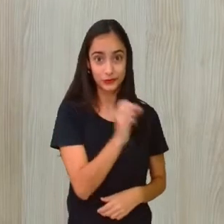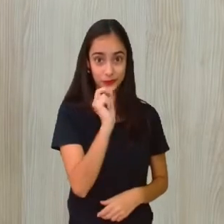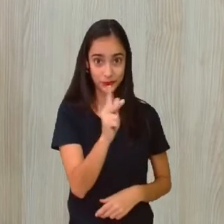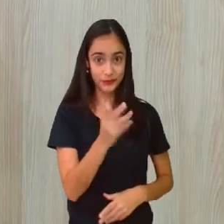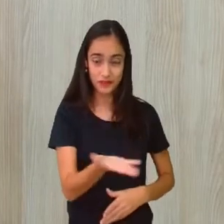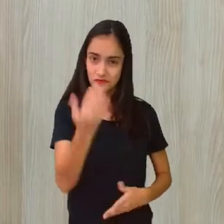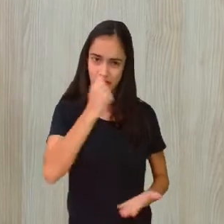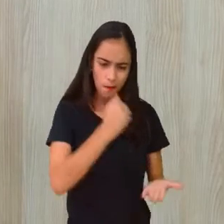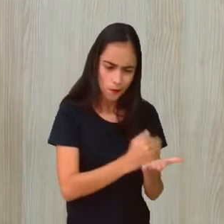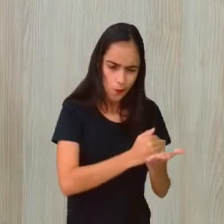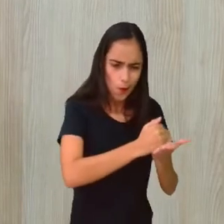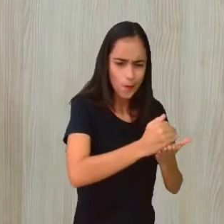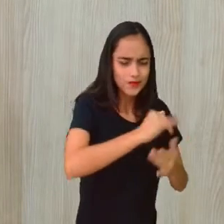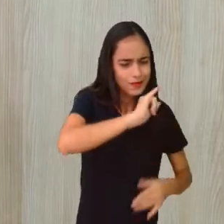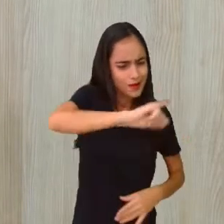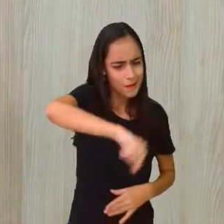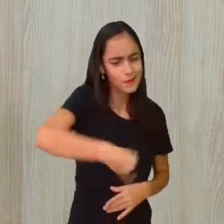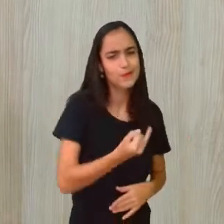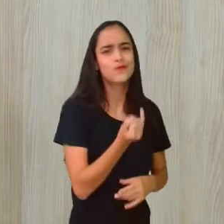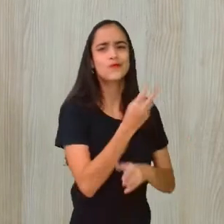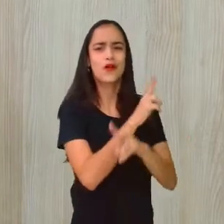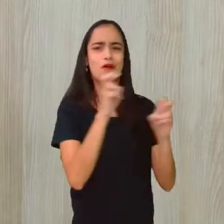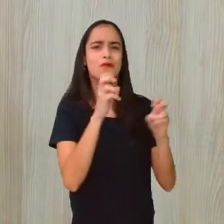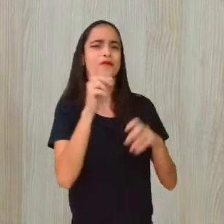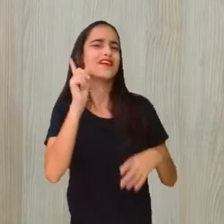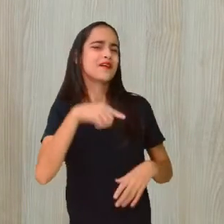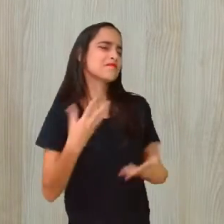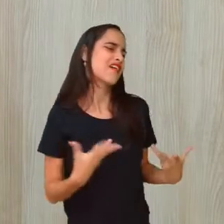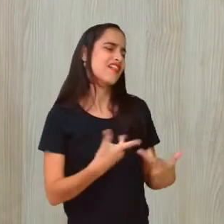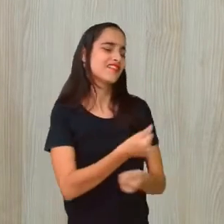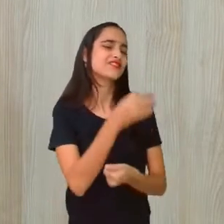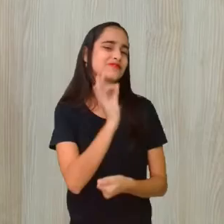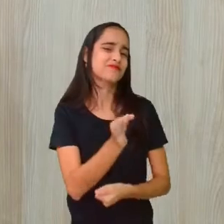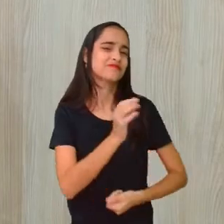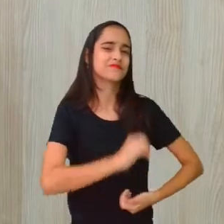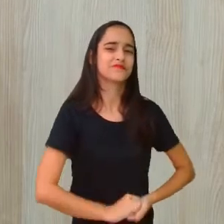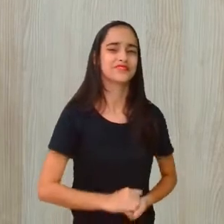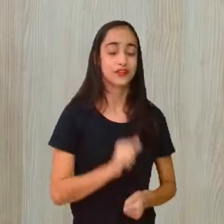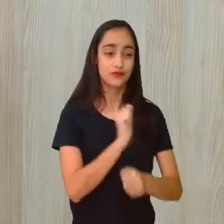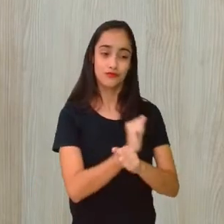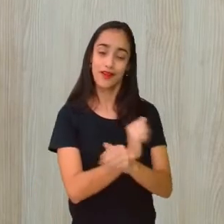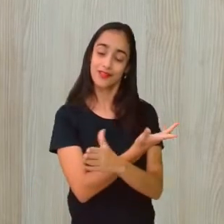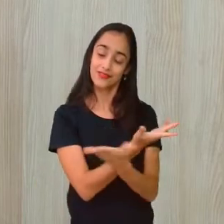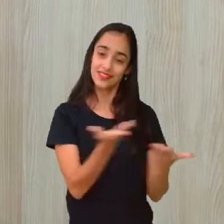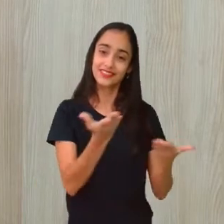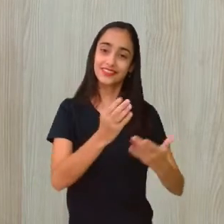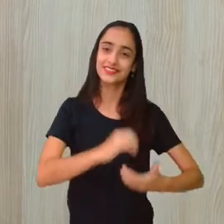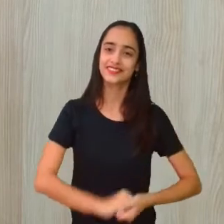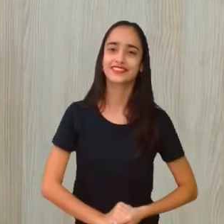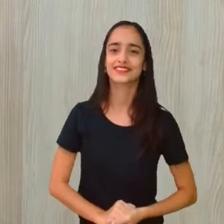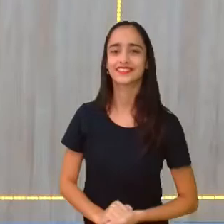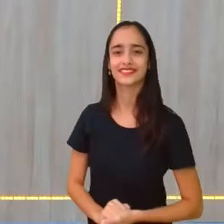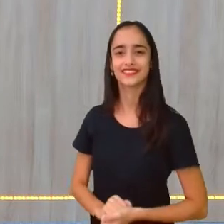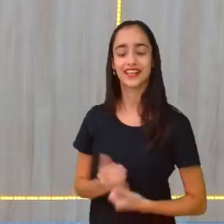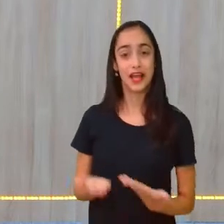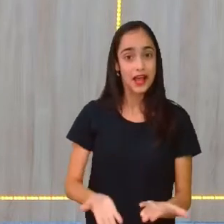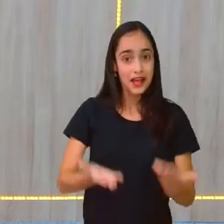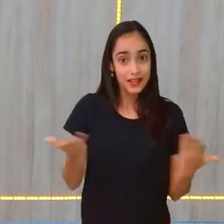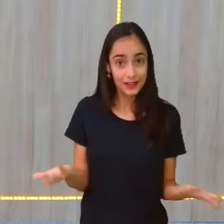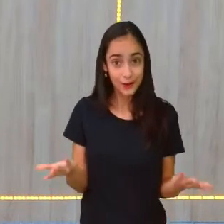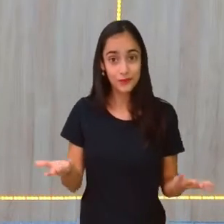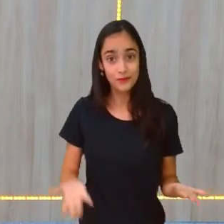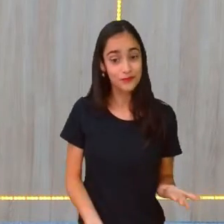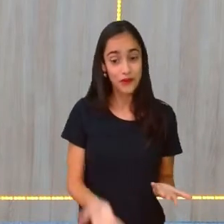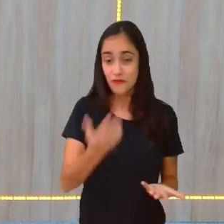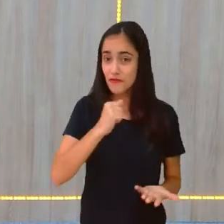começar e aproveitar esse assunto que é uma delícia. Estou esperando vocês. Então vamos embora. A